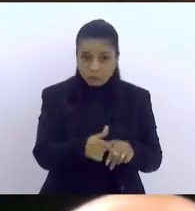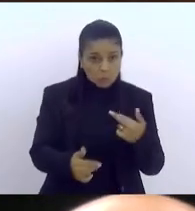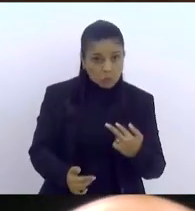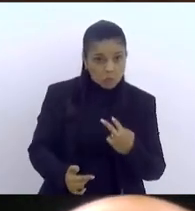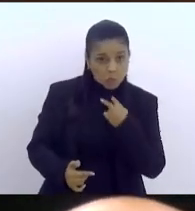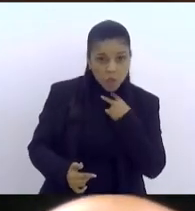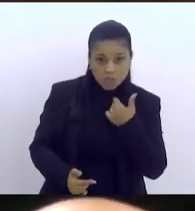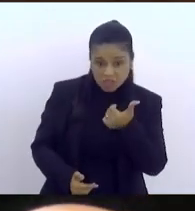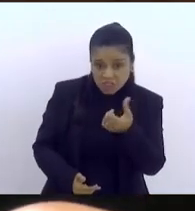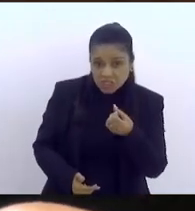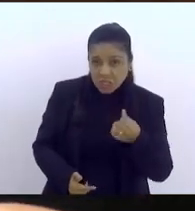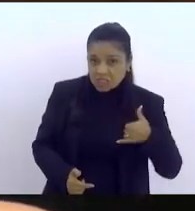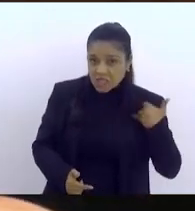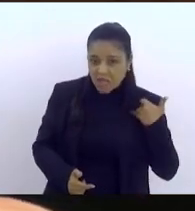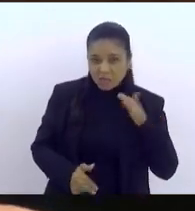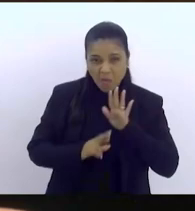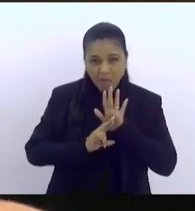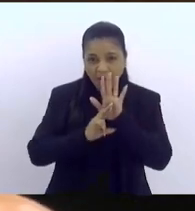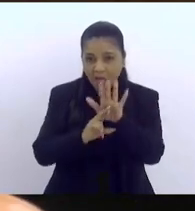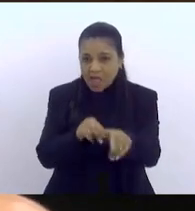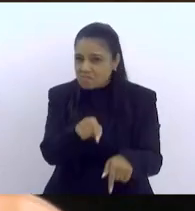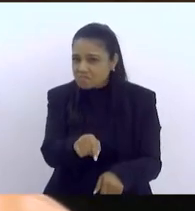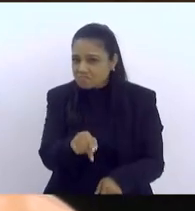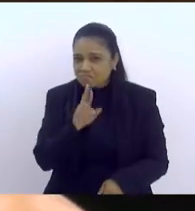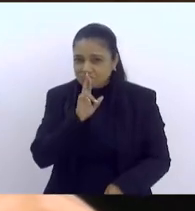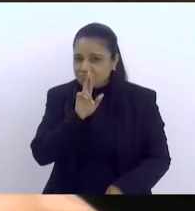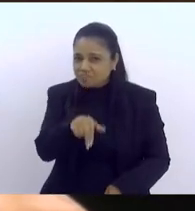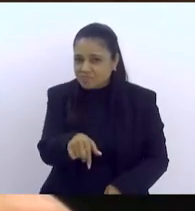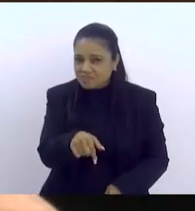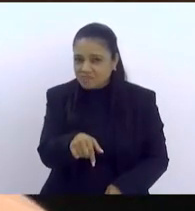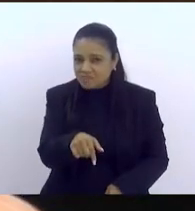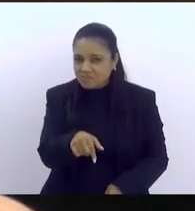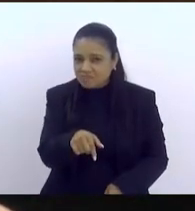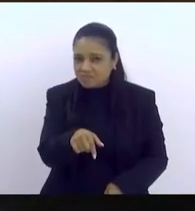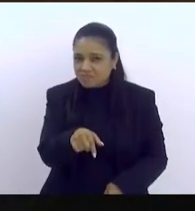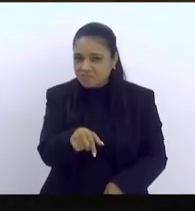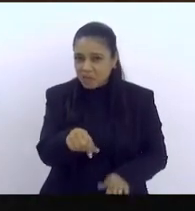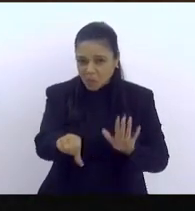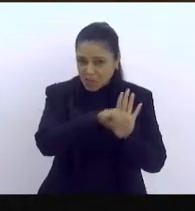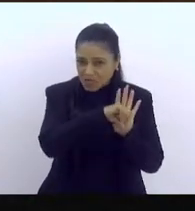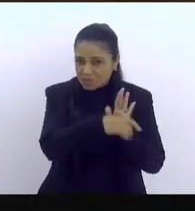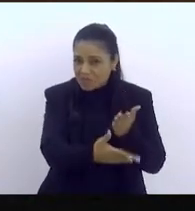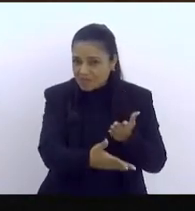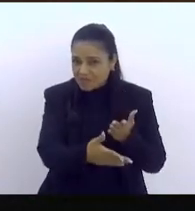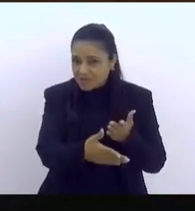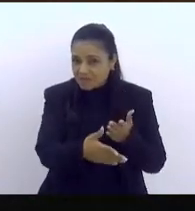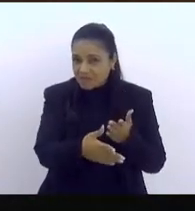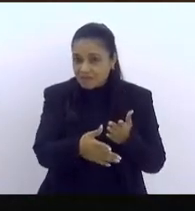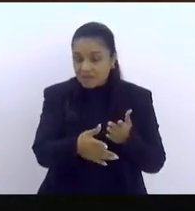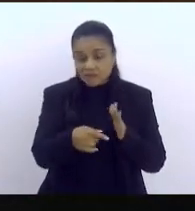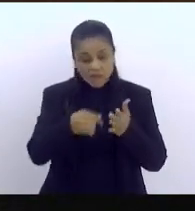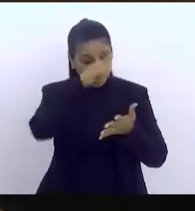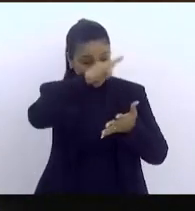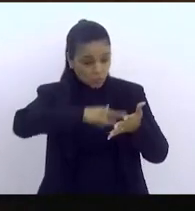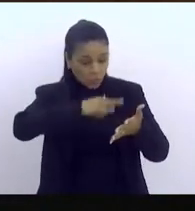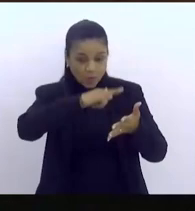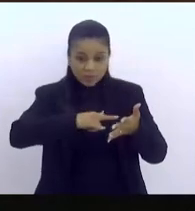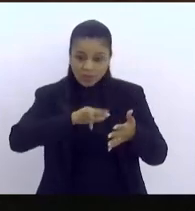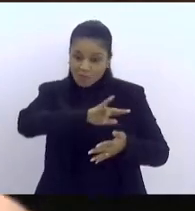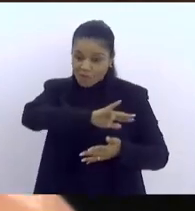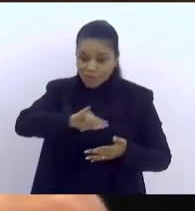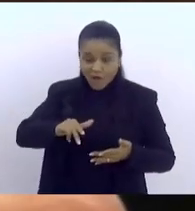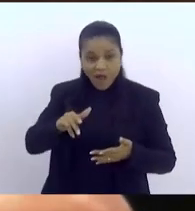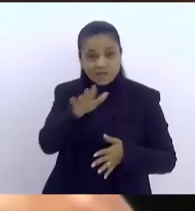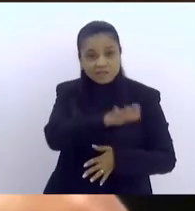anos. E aí você vê nessa figura aqui, várias crianças dizendo que são trans. Podem